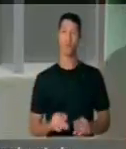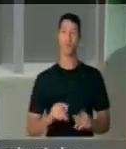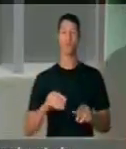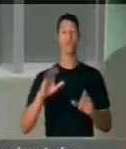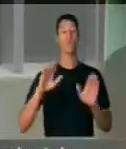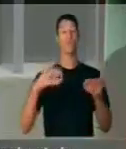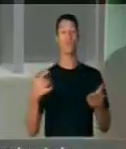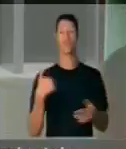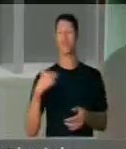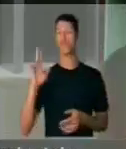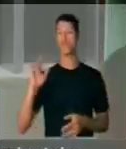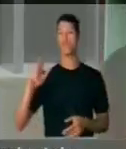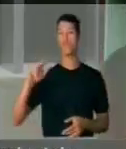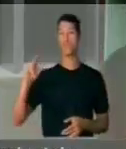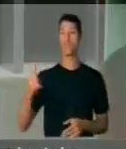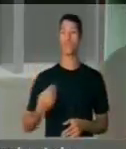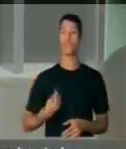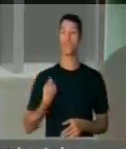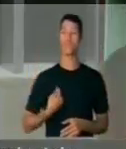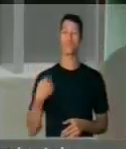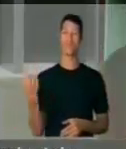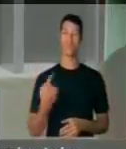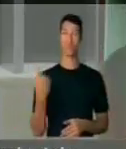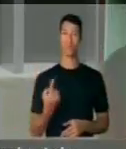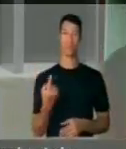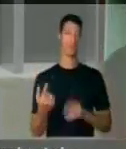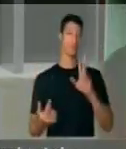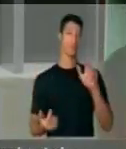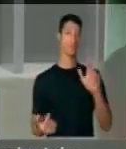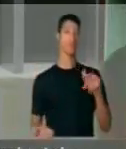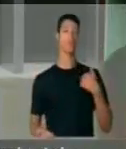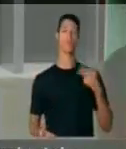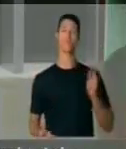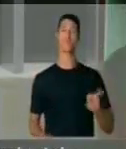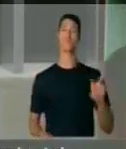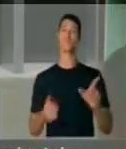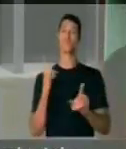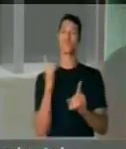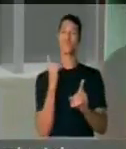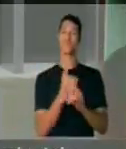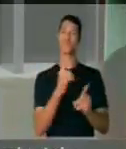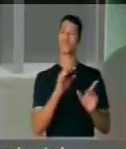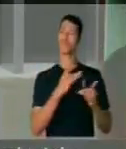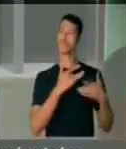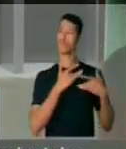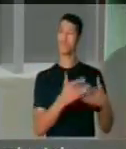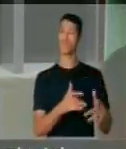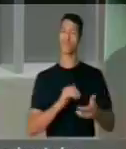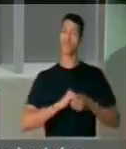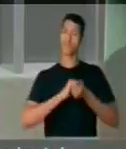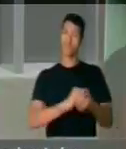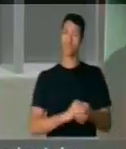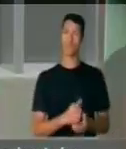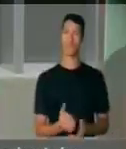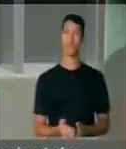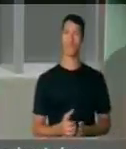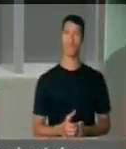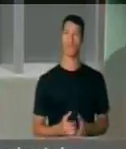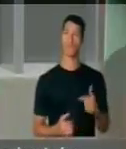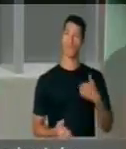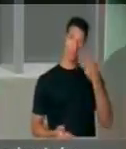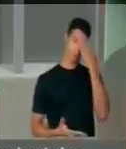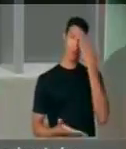na qual nunca estive sozinho. Aqui sempre encontrei a lealdade e companheirismo.